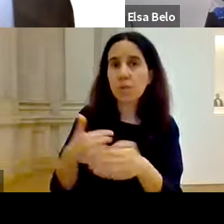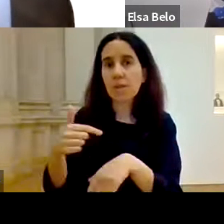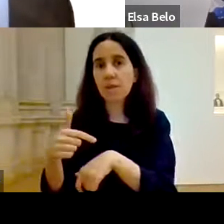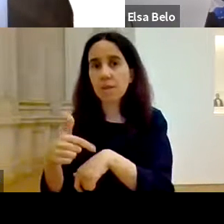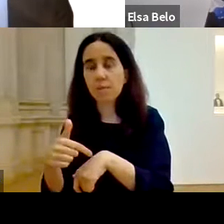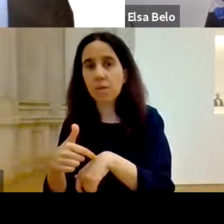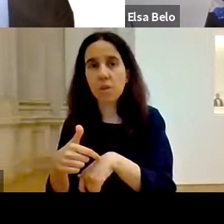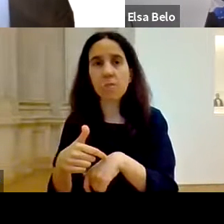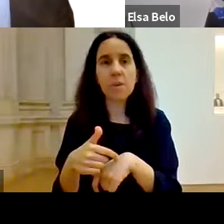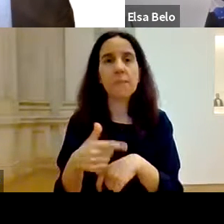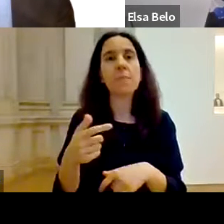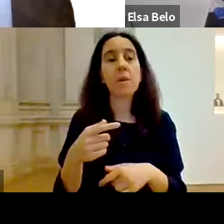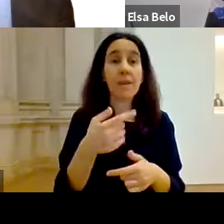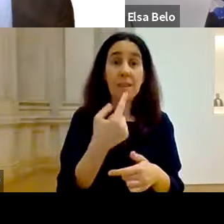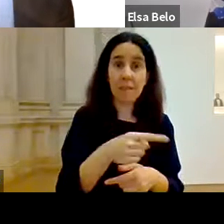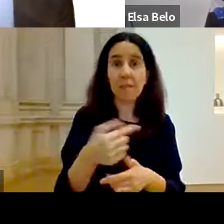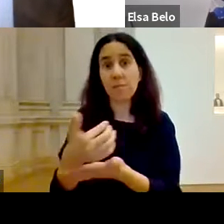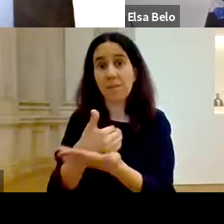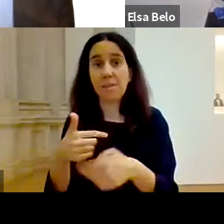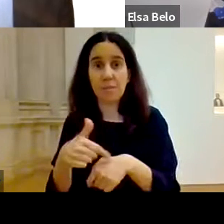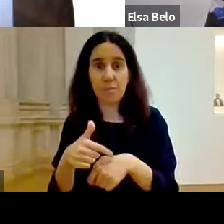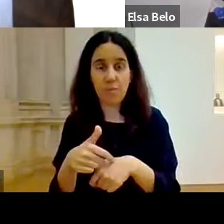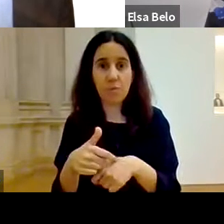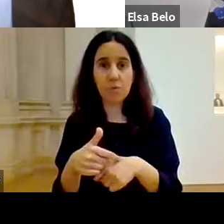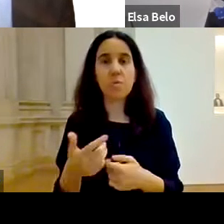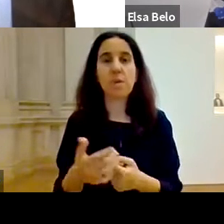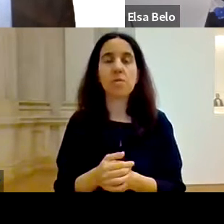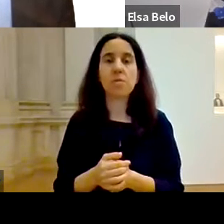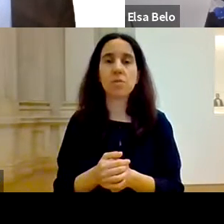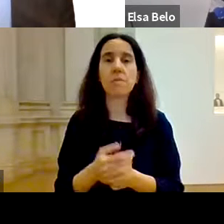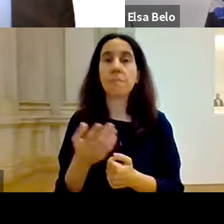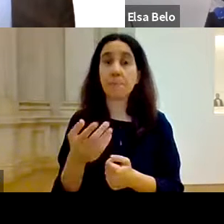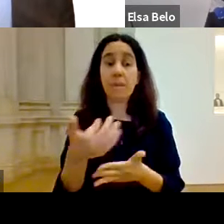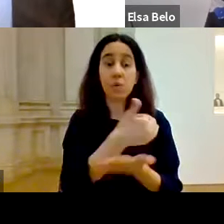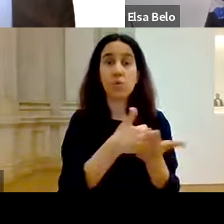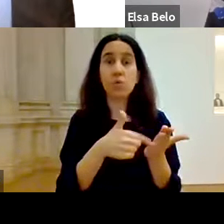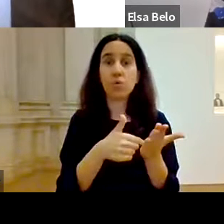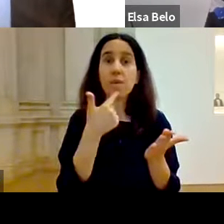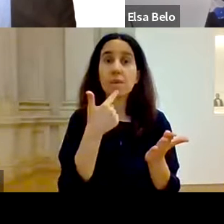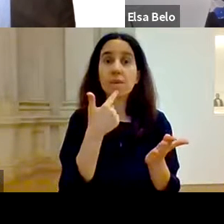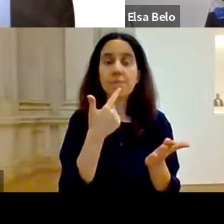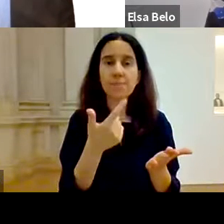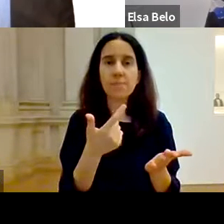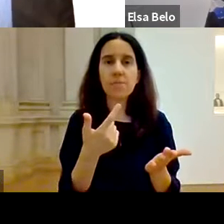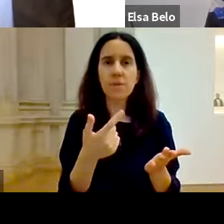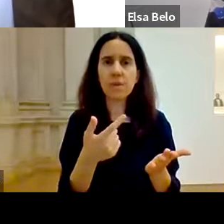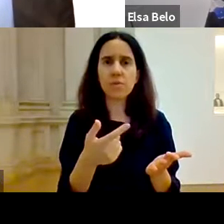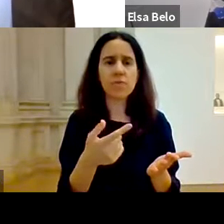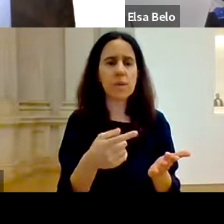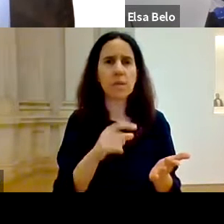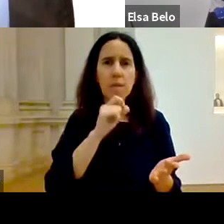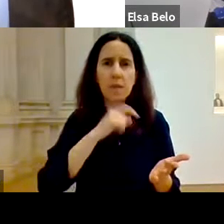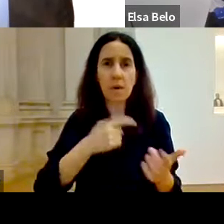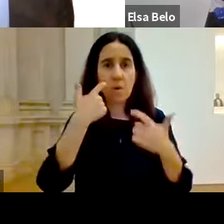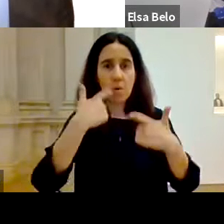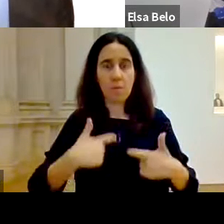propósito, recursos e tempo. E do recurso inclui-se naturalmente o recurso na dimensão de capacidade humana e